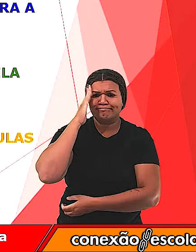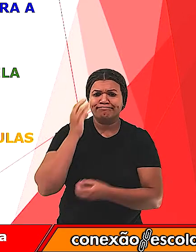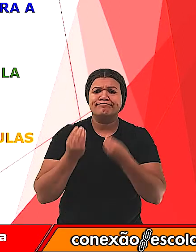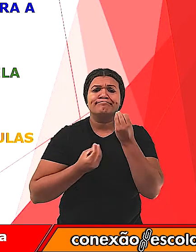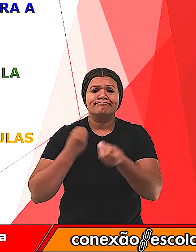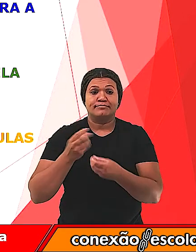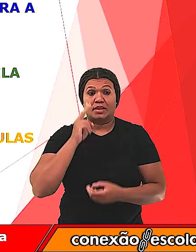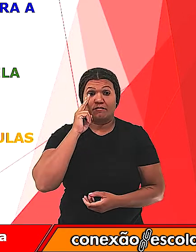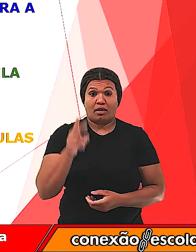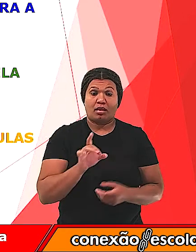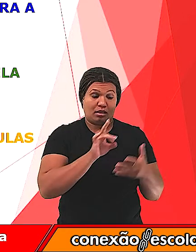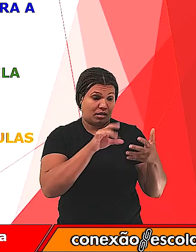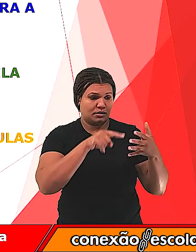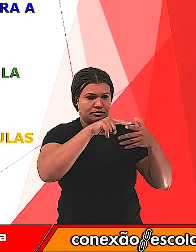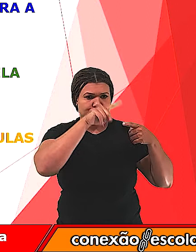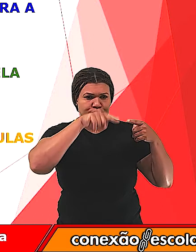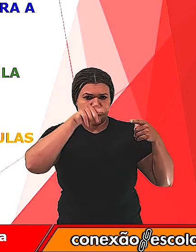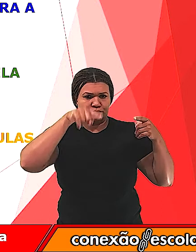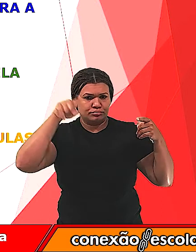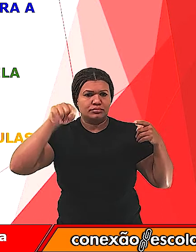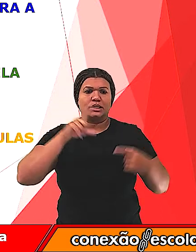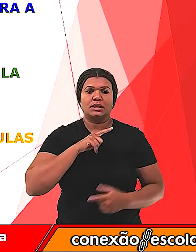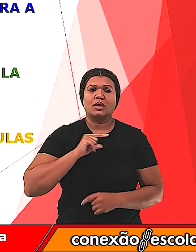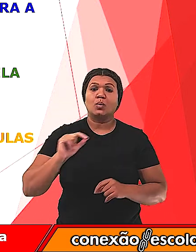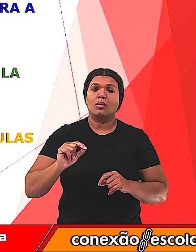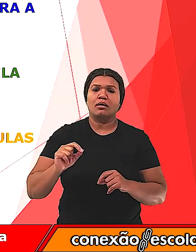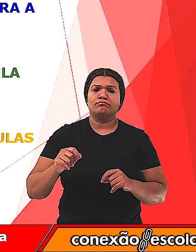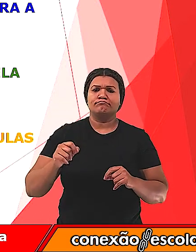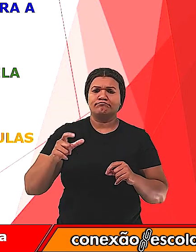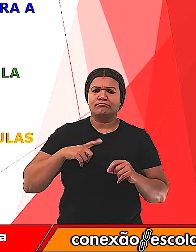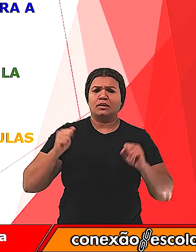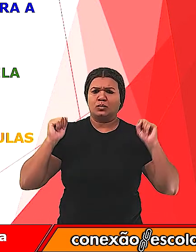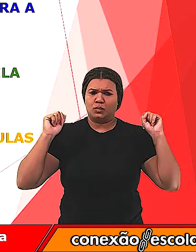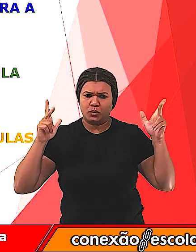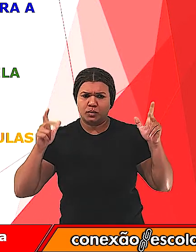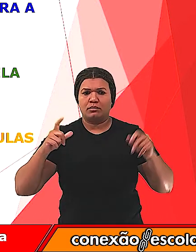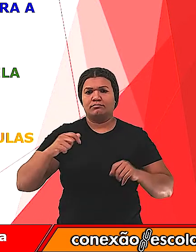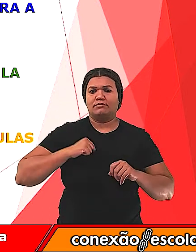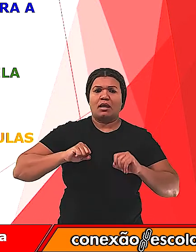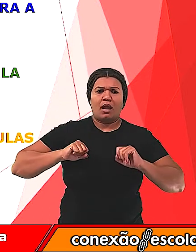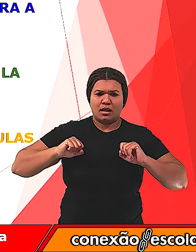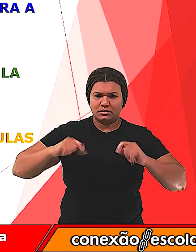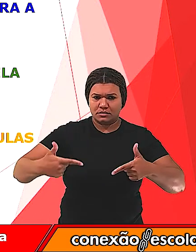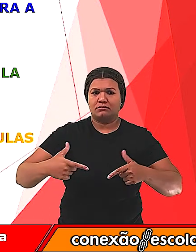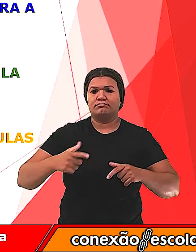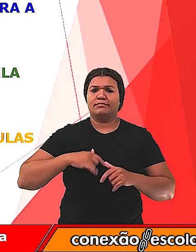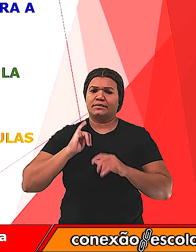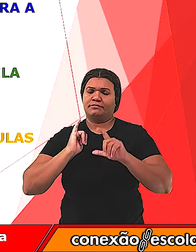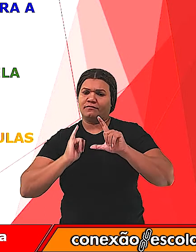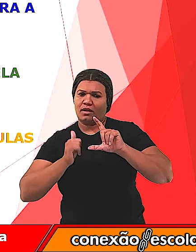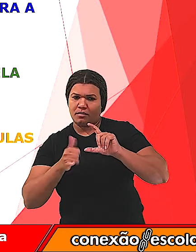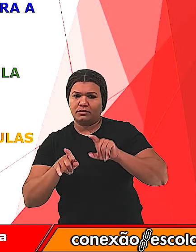cada barrinha tem aventura, ação, fábulas e contos. E debaixo dos nomes